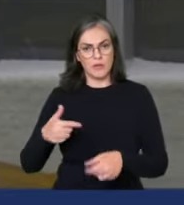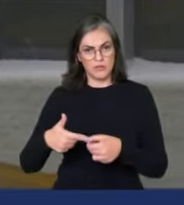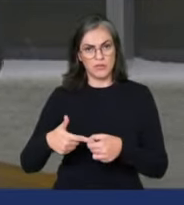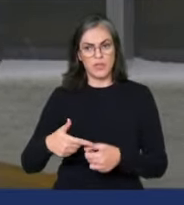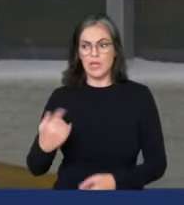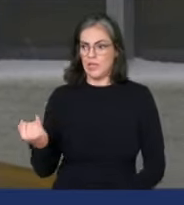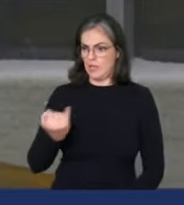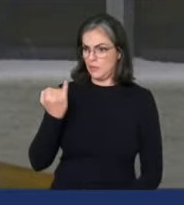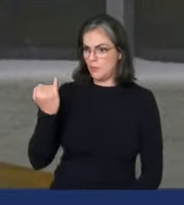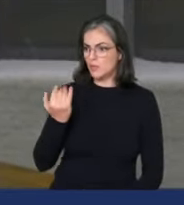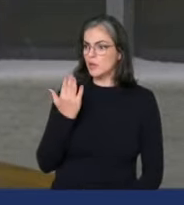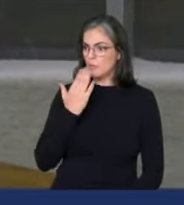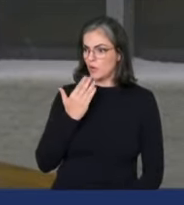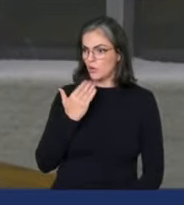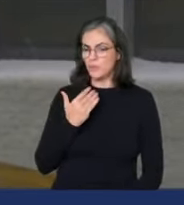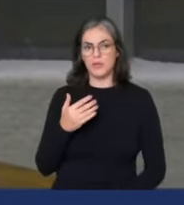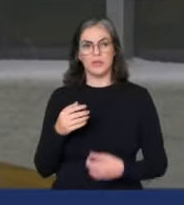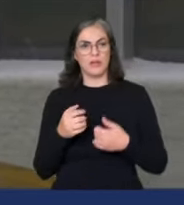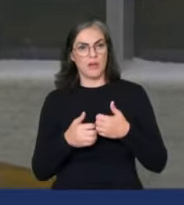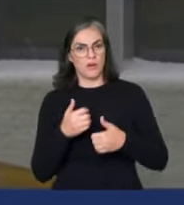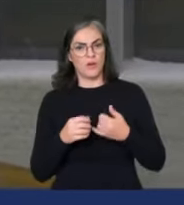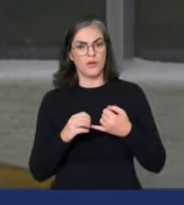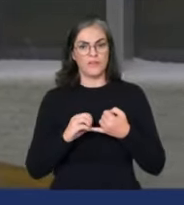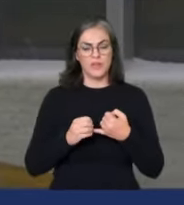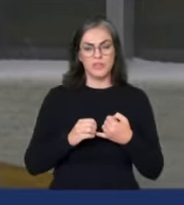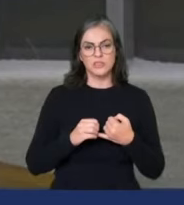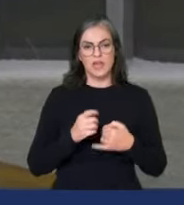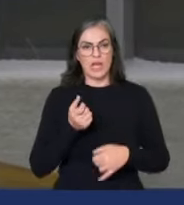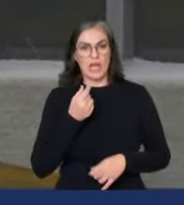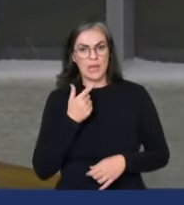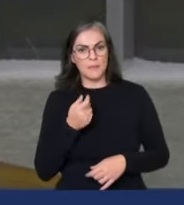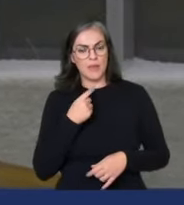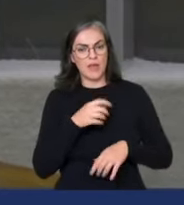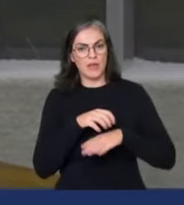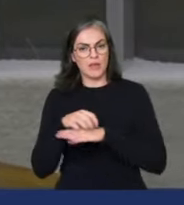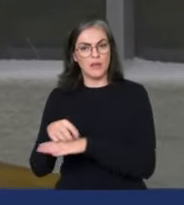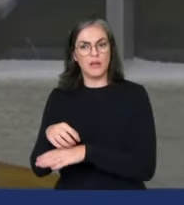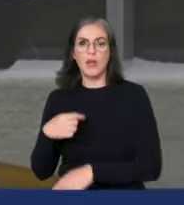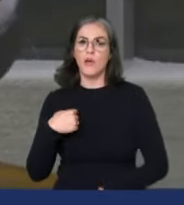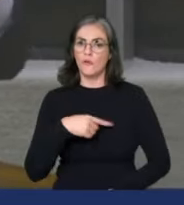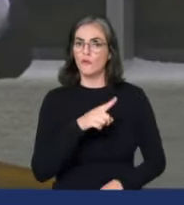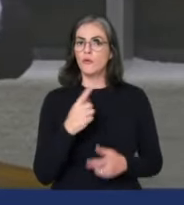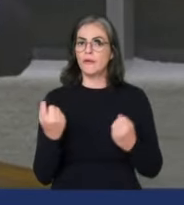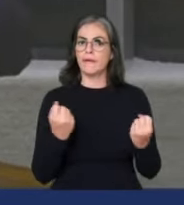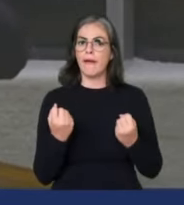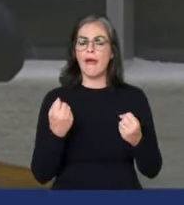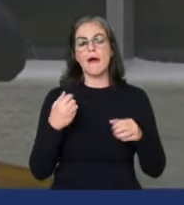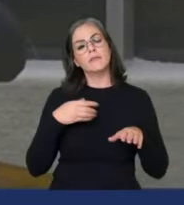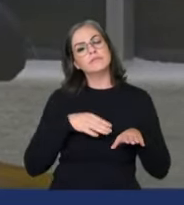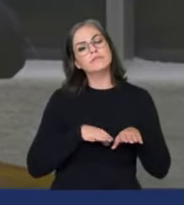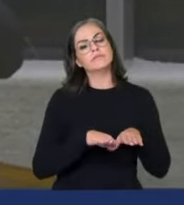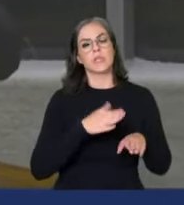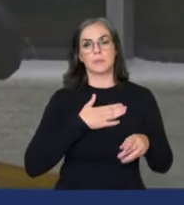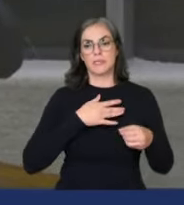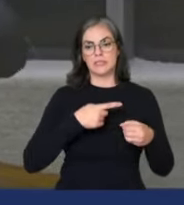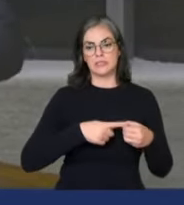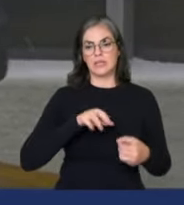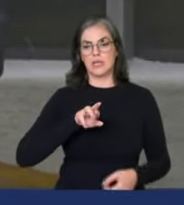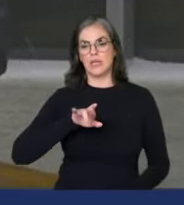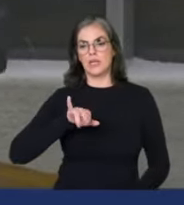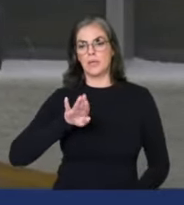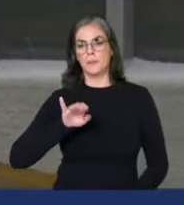na mesa do povo, arroz, feijão, transporta o remédio. Eu fui abastecer meu carro na minha cidade, Ribeirão Preto, em São